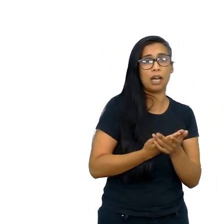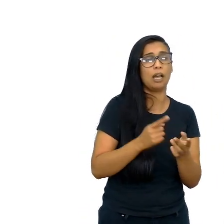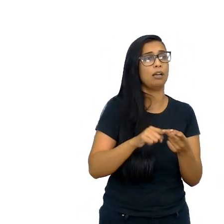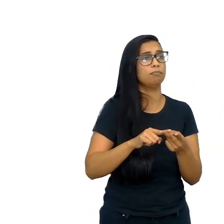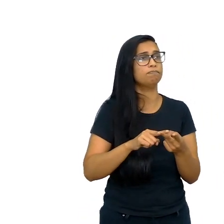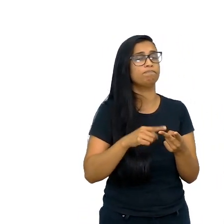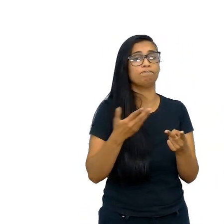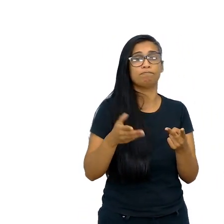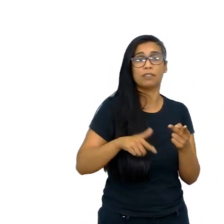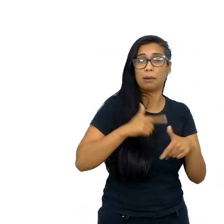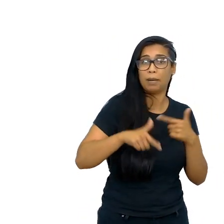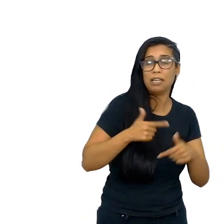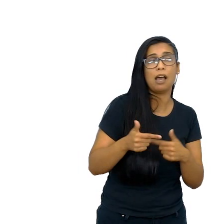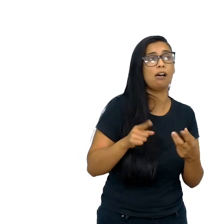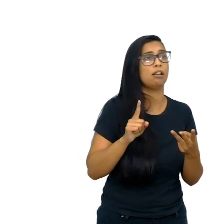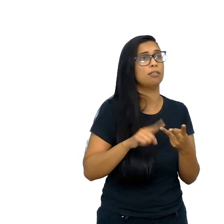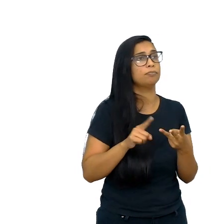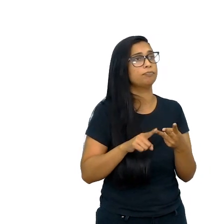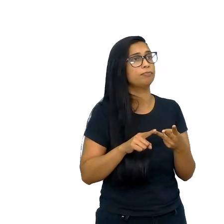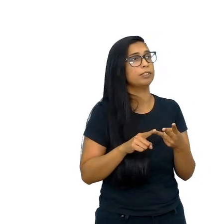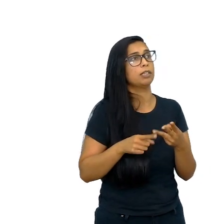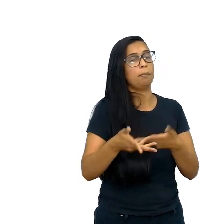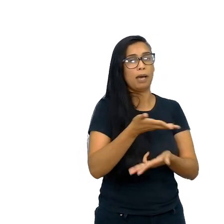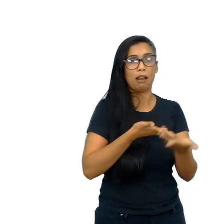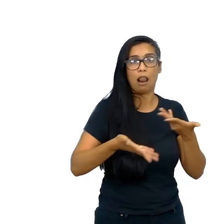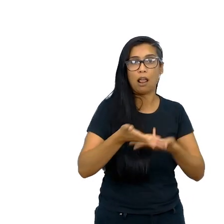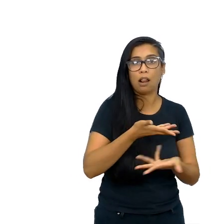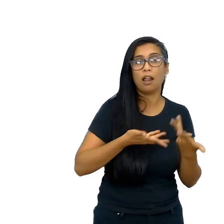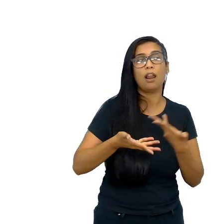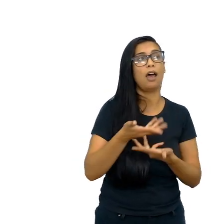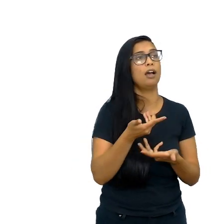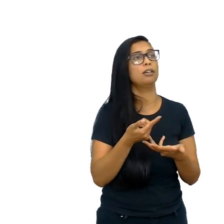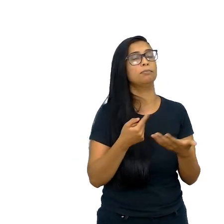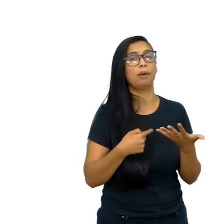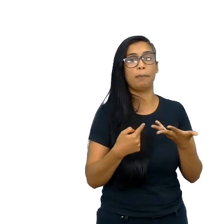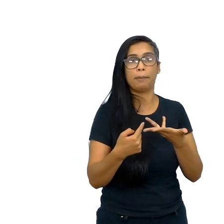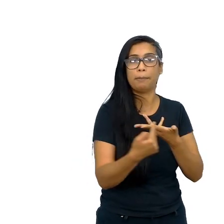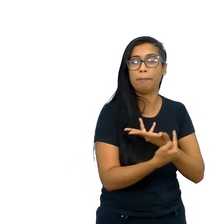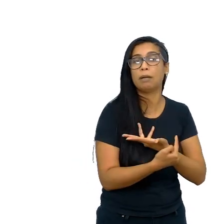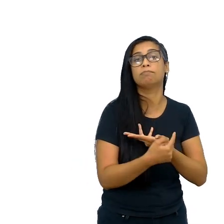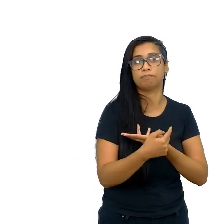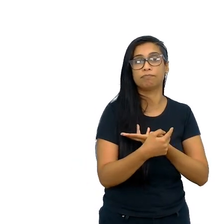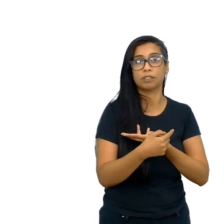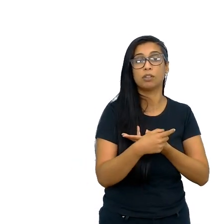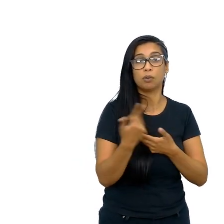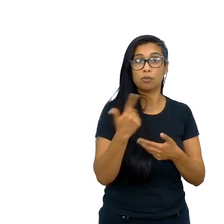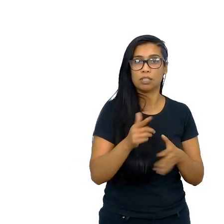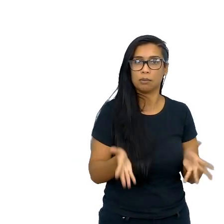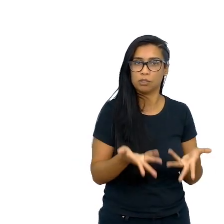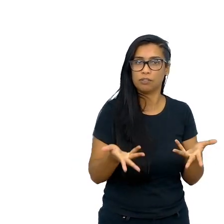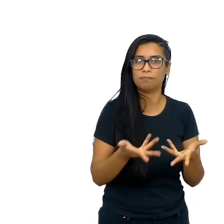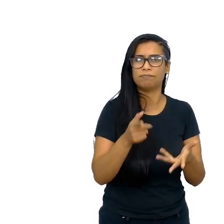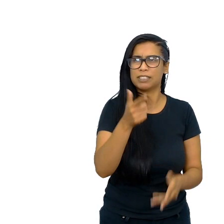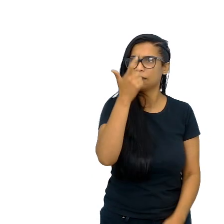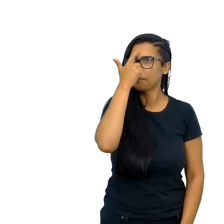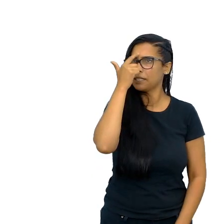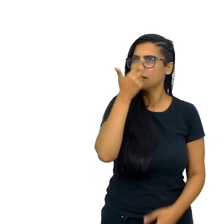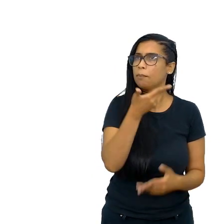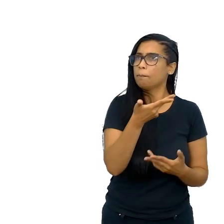divertir-se, né? E aí nós vamos sempre pensando nessa questão. Quando nós pensamos nas percepções, seja